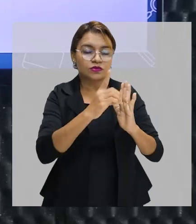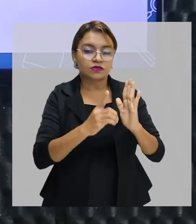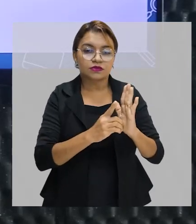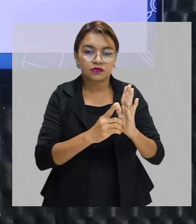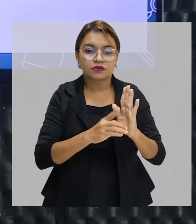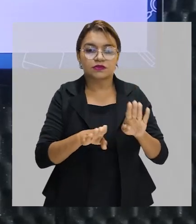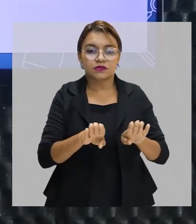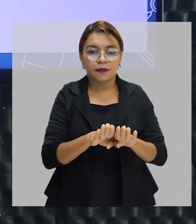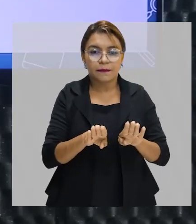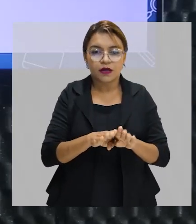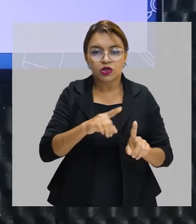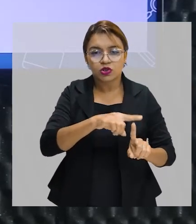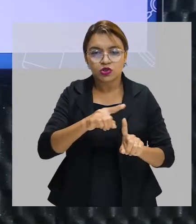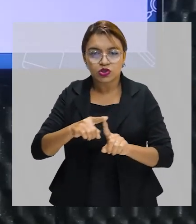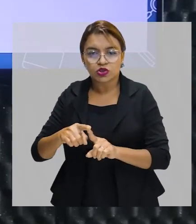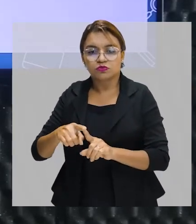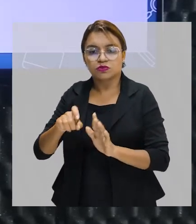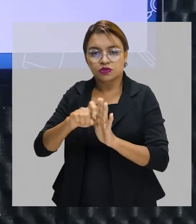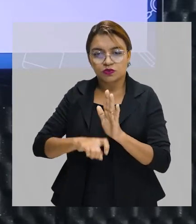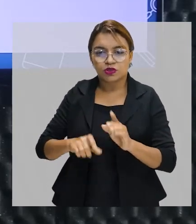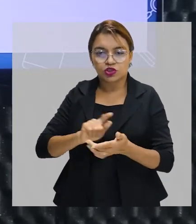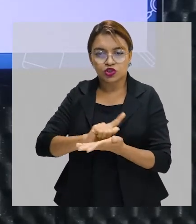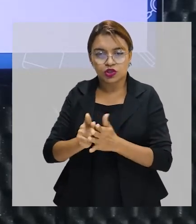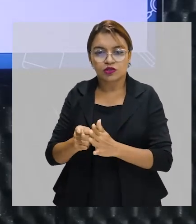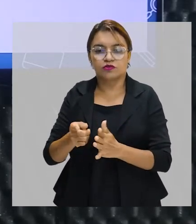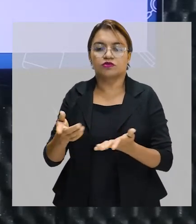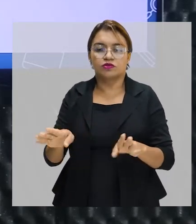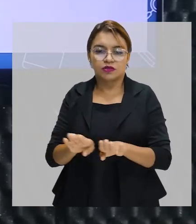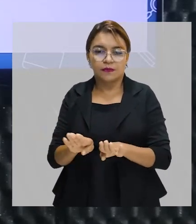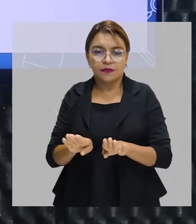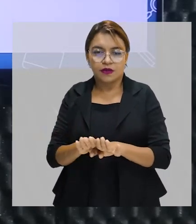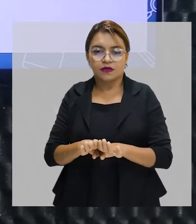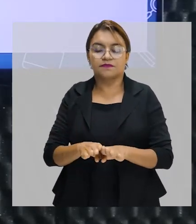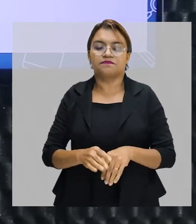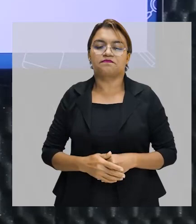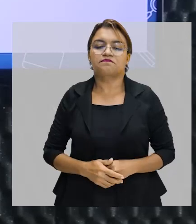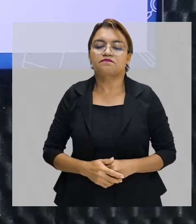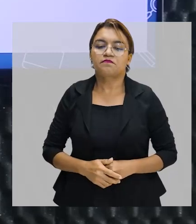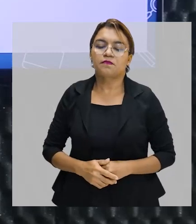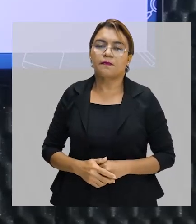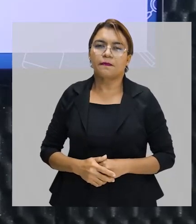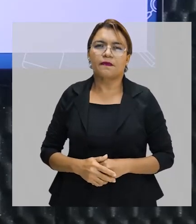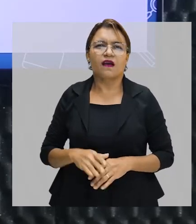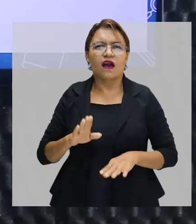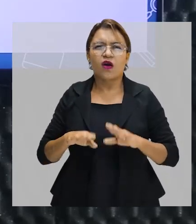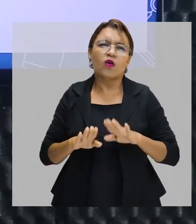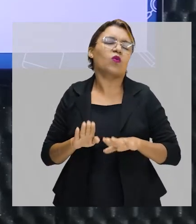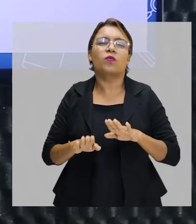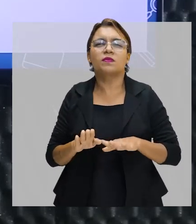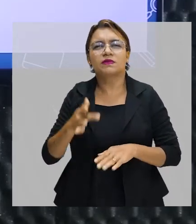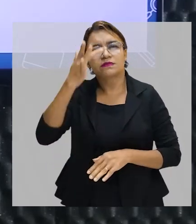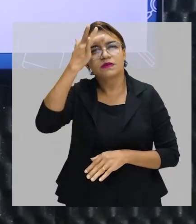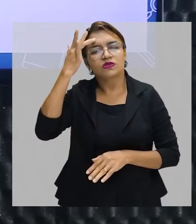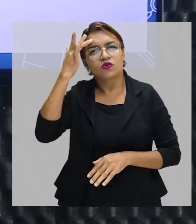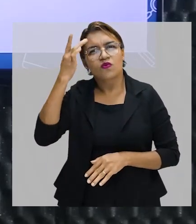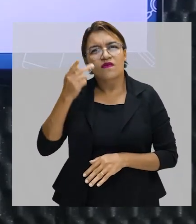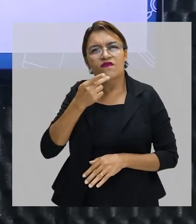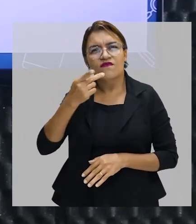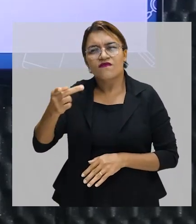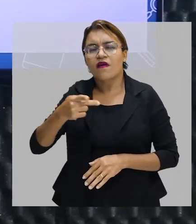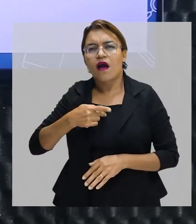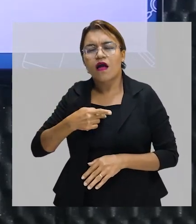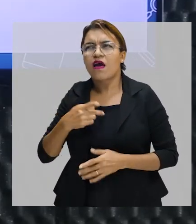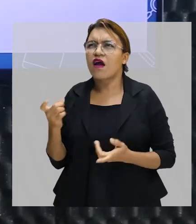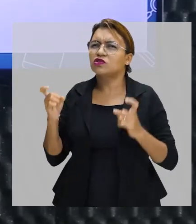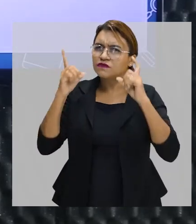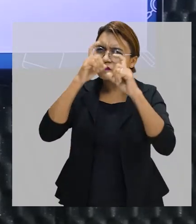texto dissertativo. Antes de mais nada, muitas pessoas falam assim: eu tenho dificuldade para escrever. Muita gente